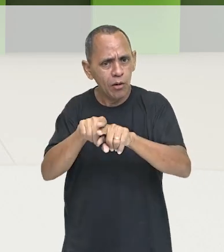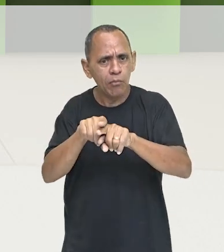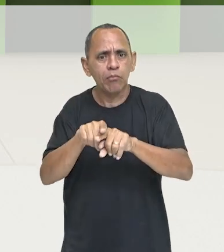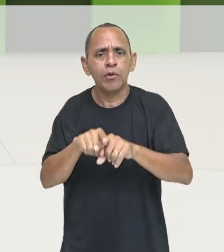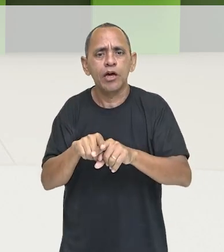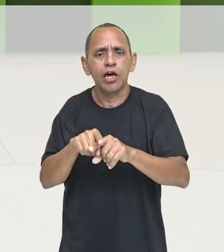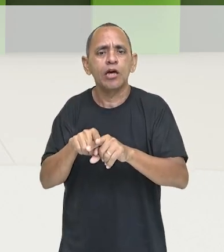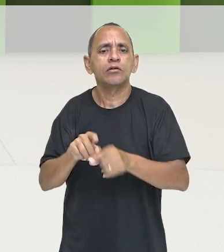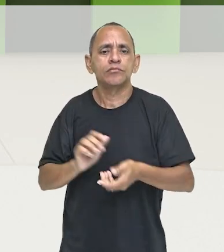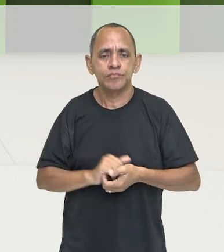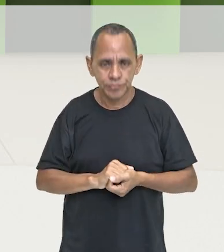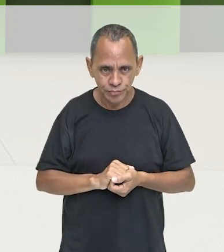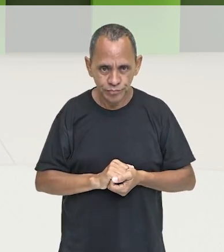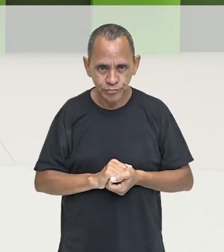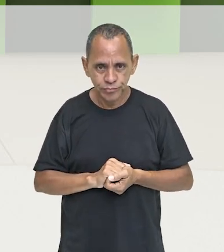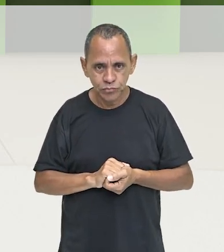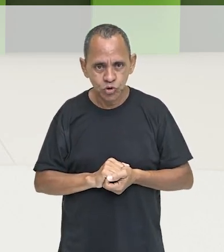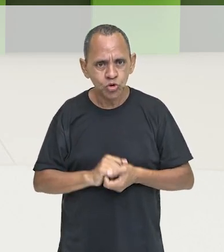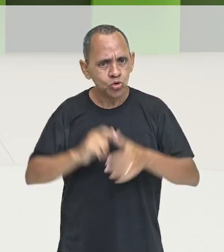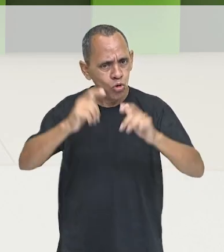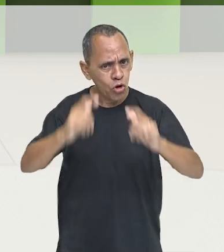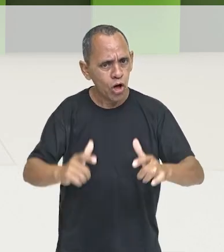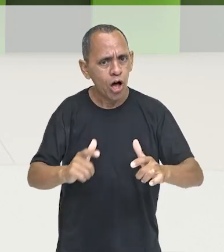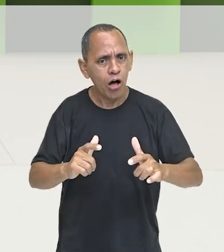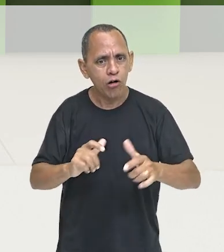nós não estaríamos aqui